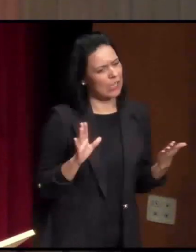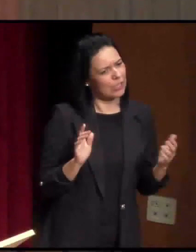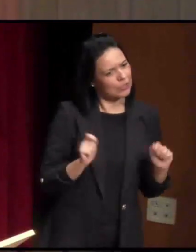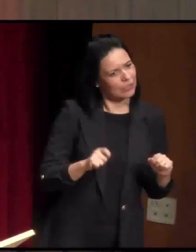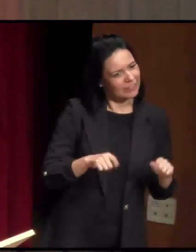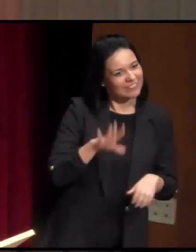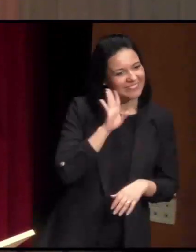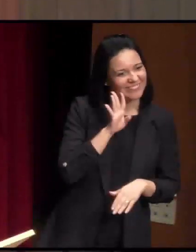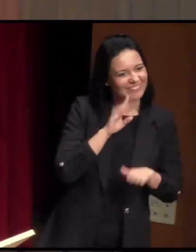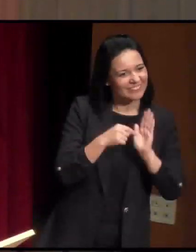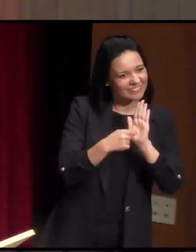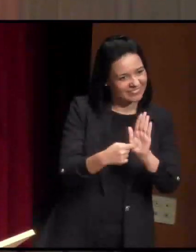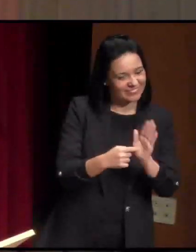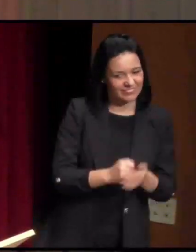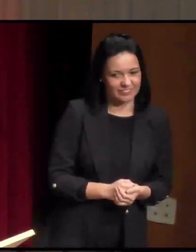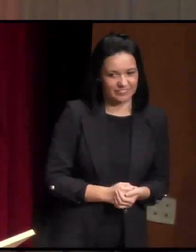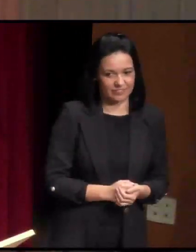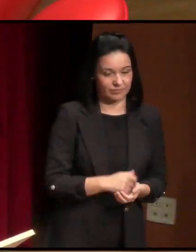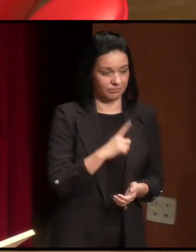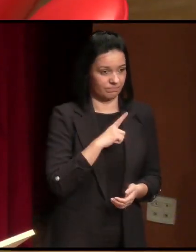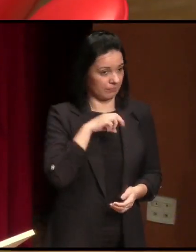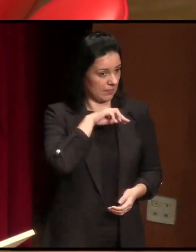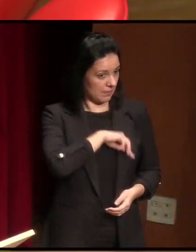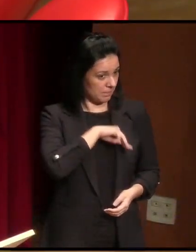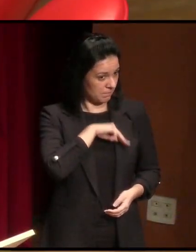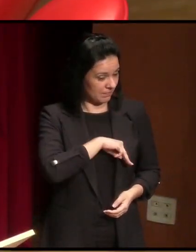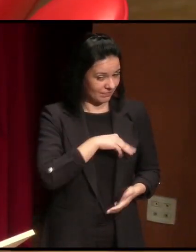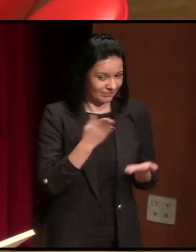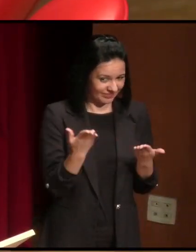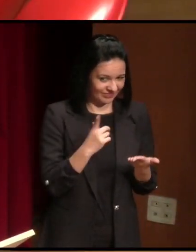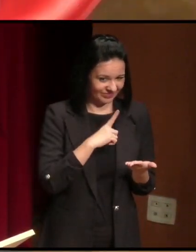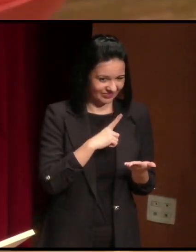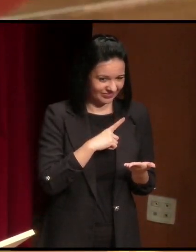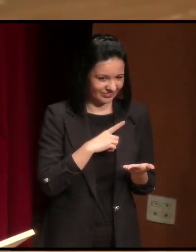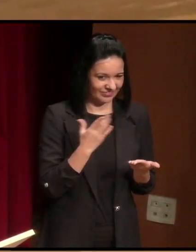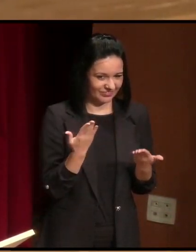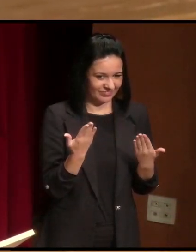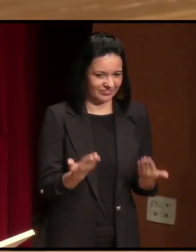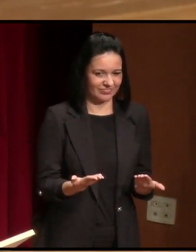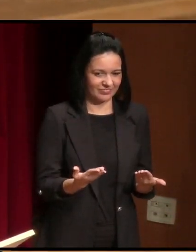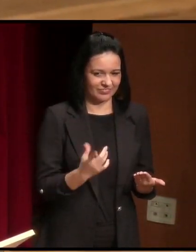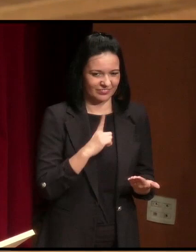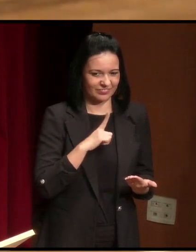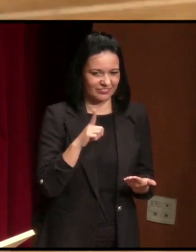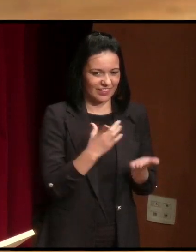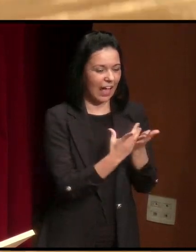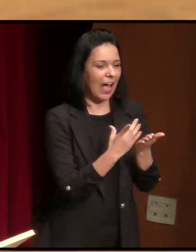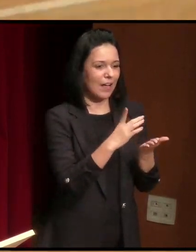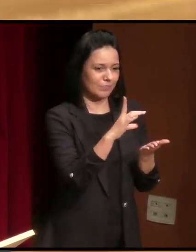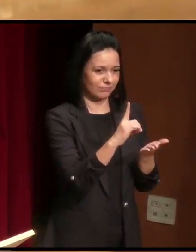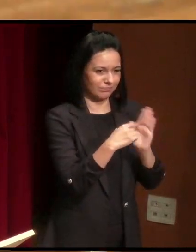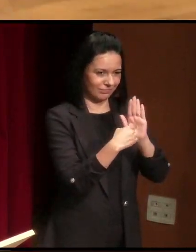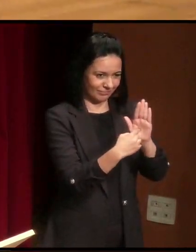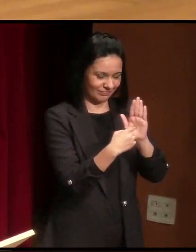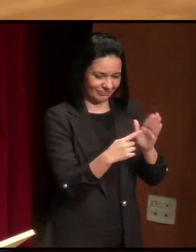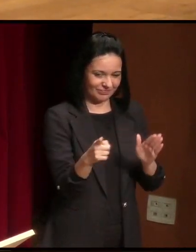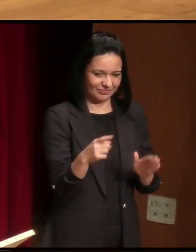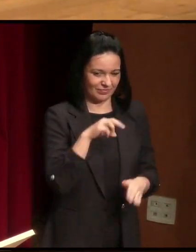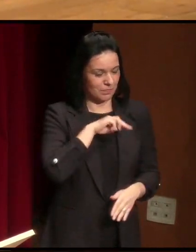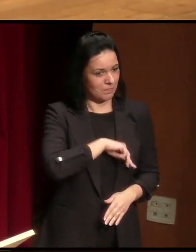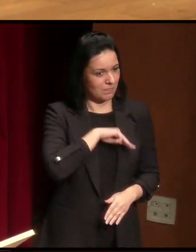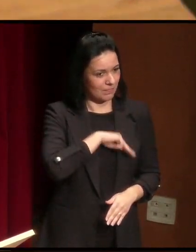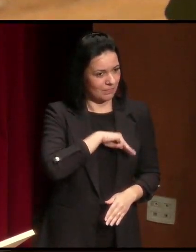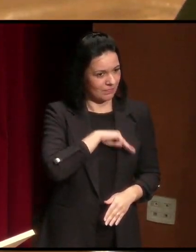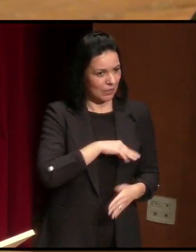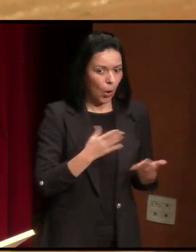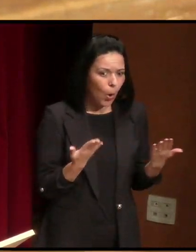negócio legal, olha só. É, o Evangelho de Mateus, e você não se espante, tá? Santa é a mensagem, não é o livro em si. Tá aqui, ó, tá no